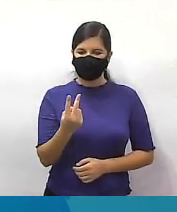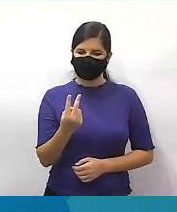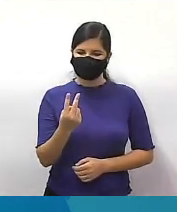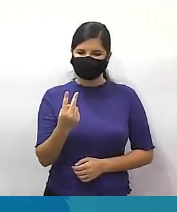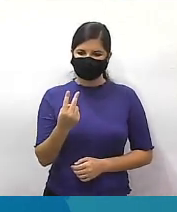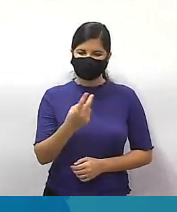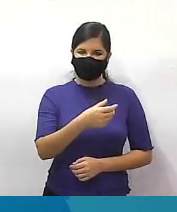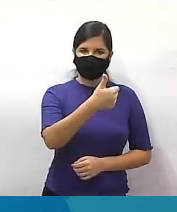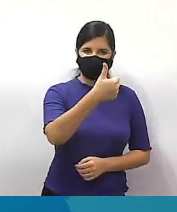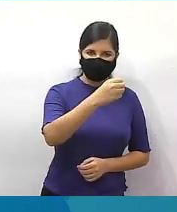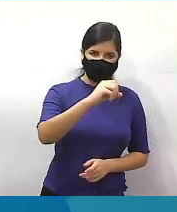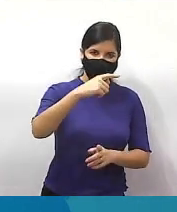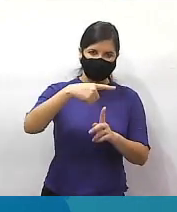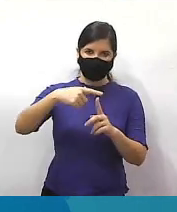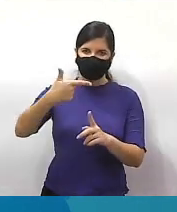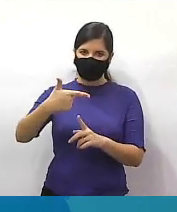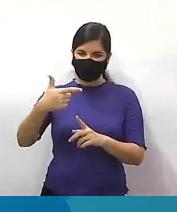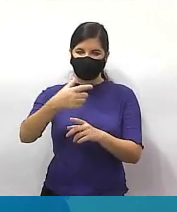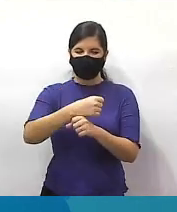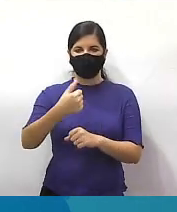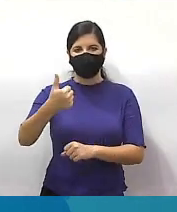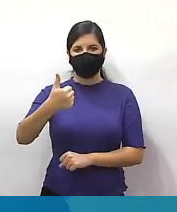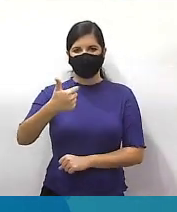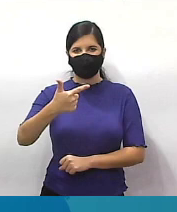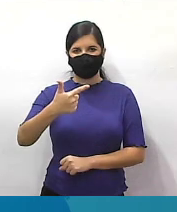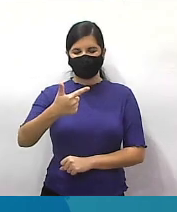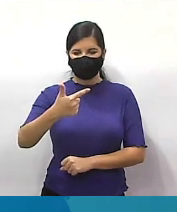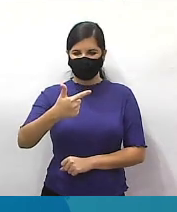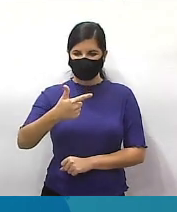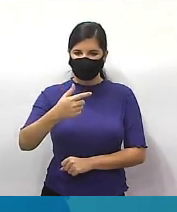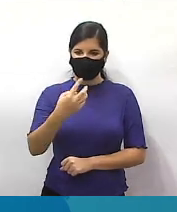10 mais 2, eu tenho 12, então eu teria